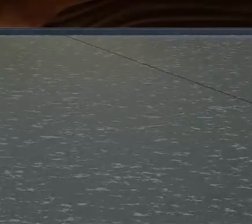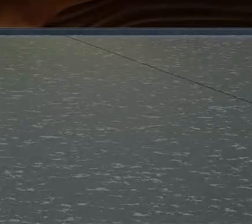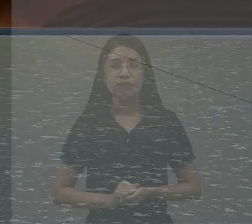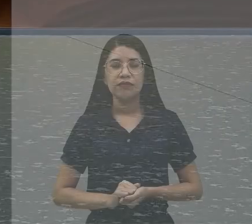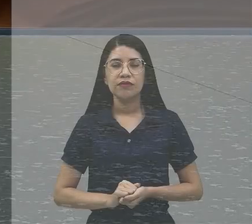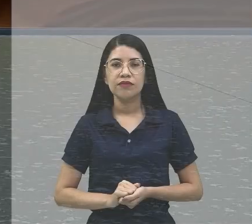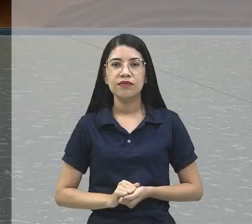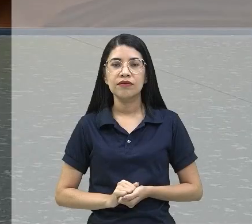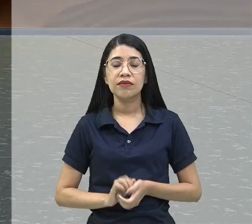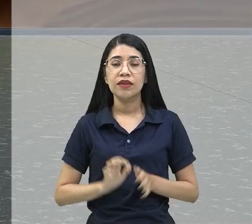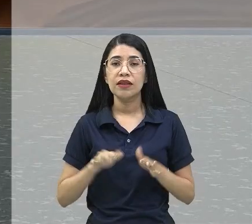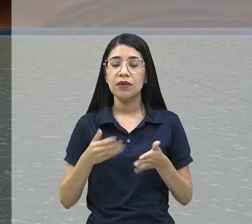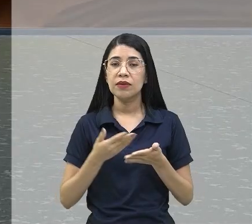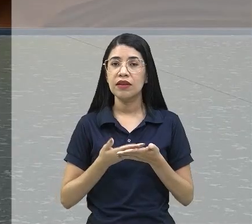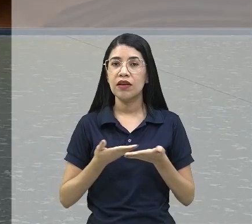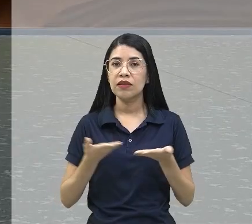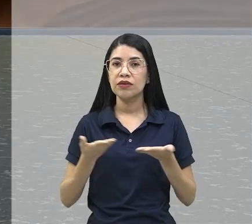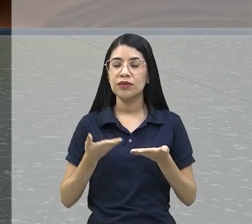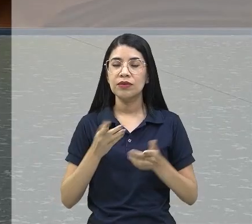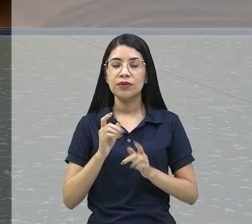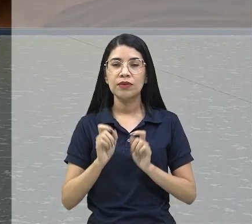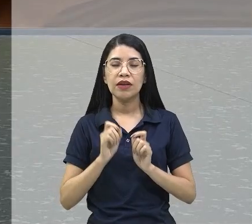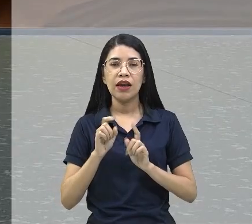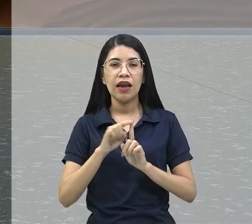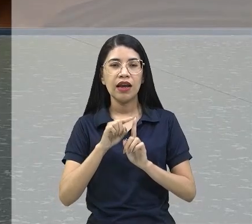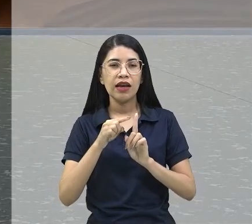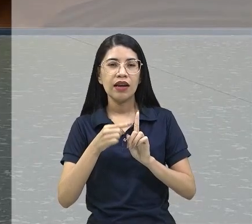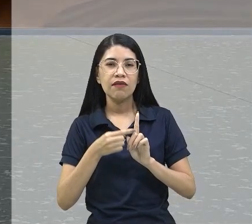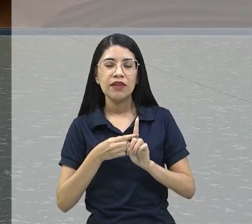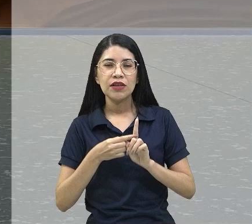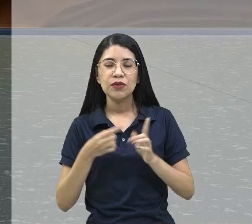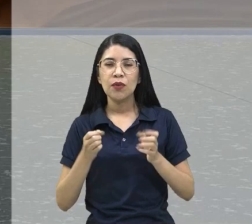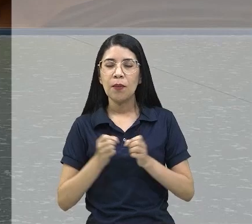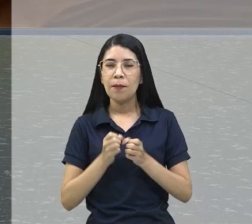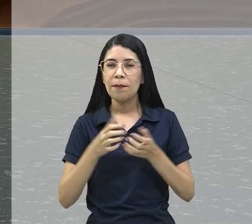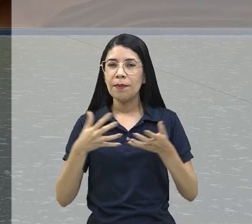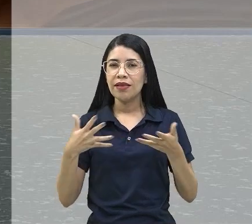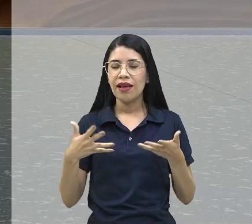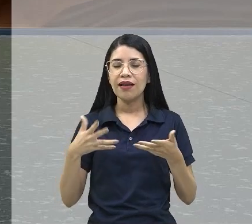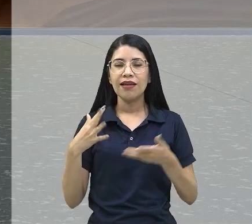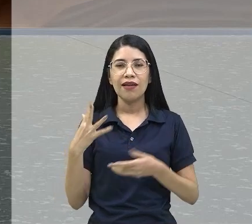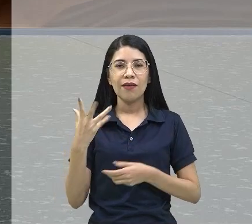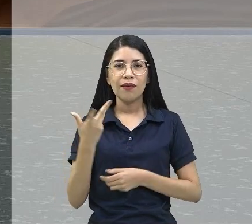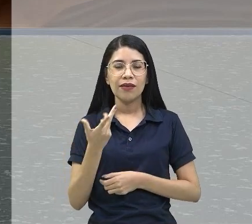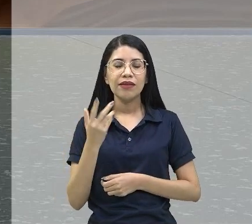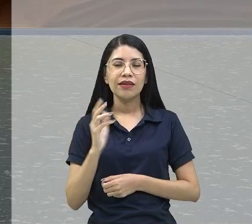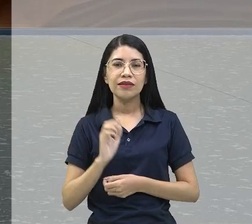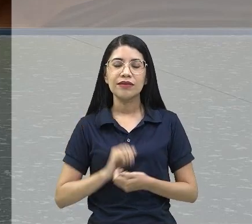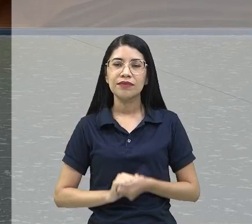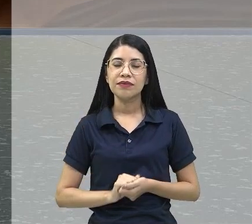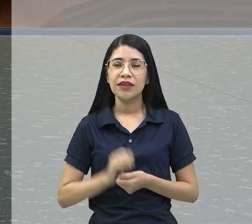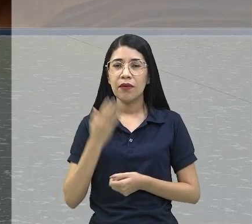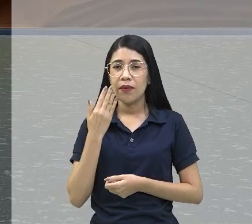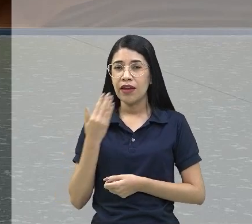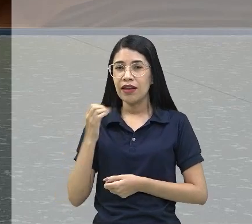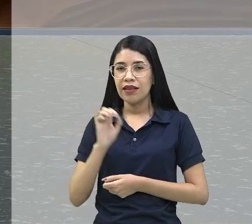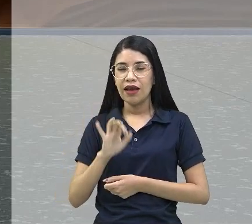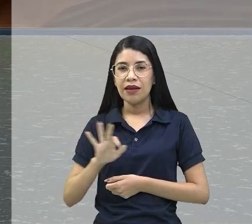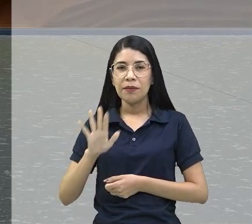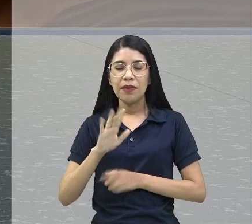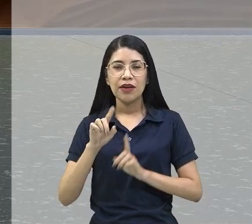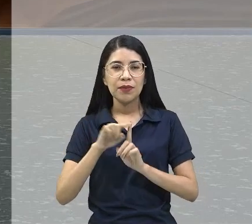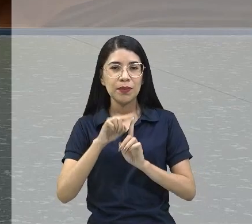Então, nossa aula aí, gravidez, um pequeno milagre. Olha a nossa imagem de uma barriga, né,